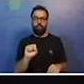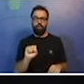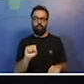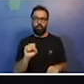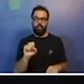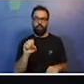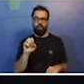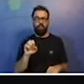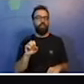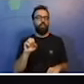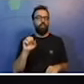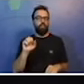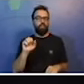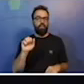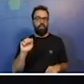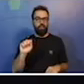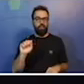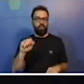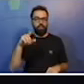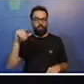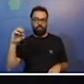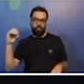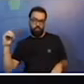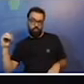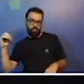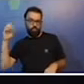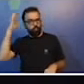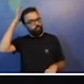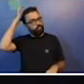1 quilômetro. Olha só. É.